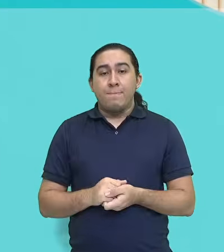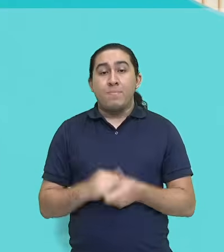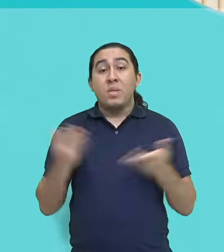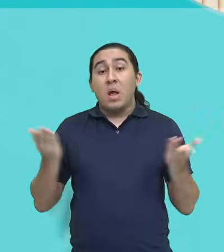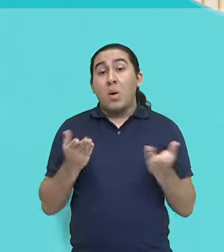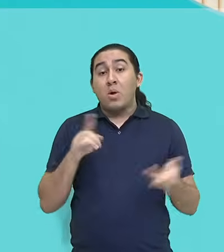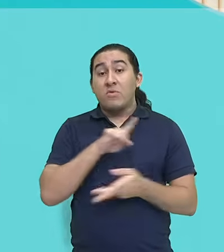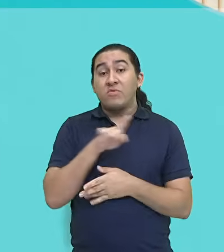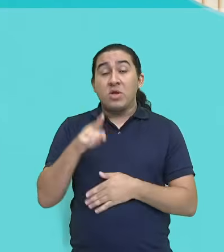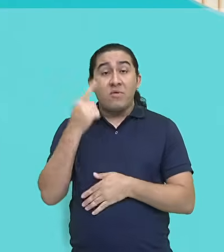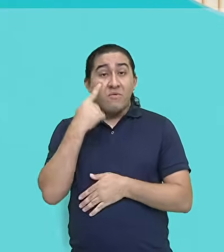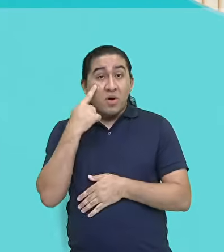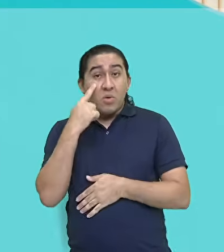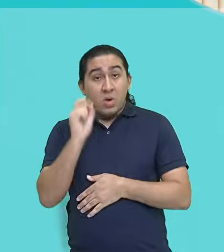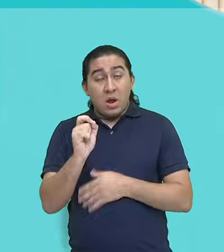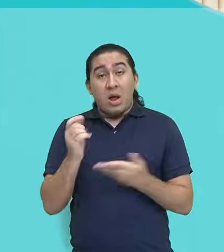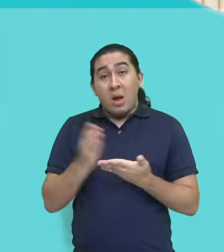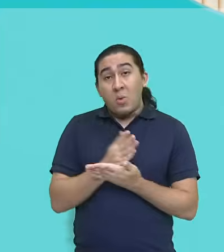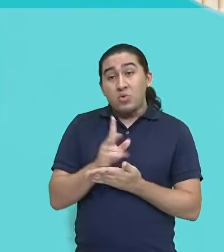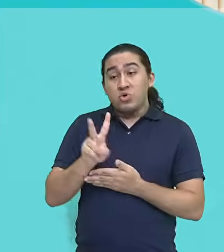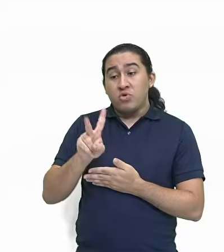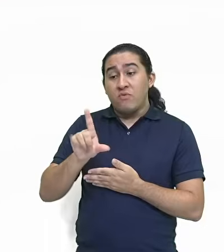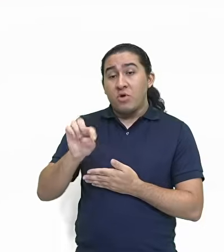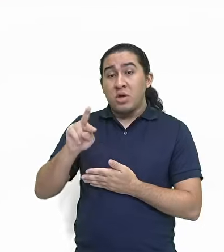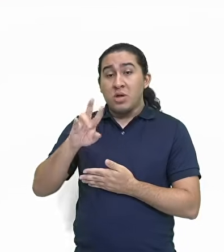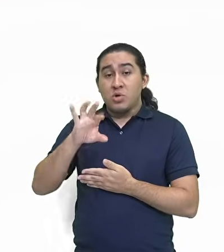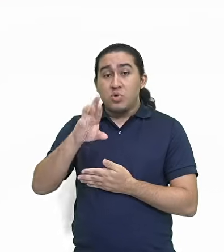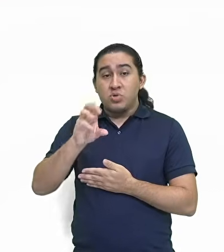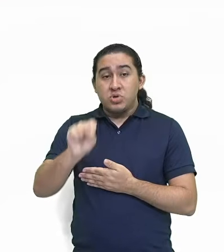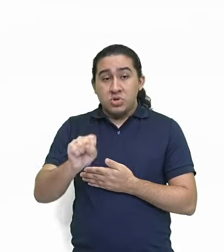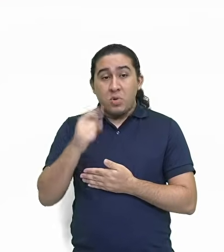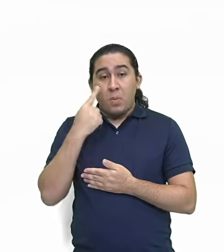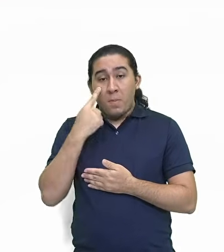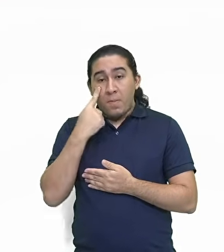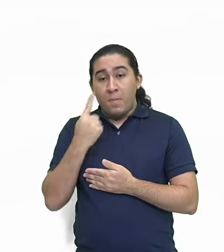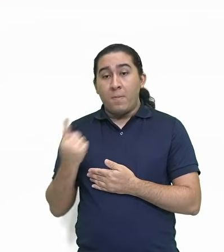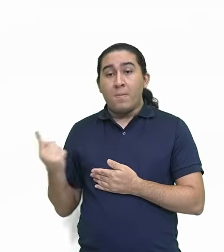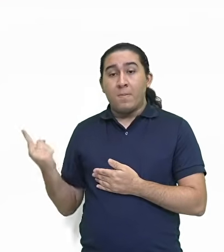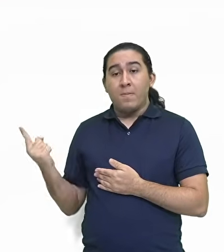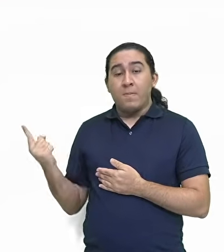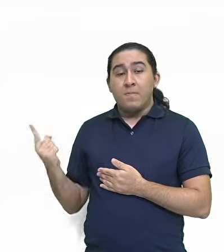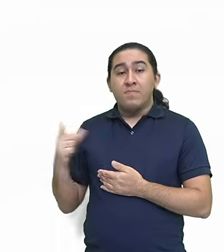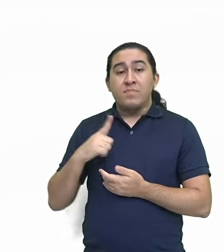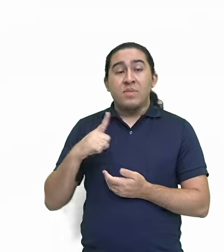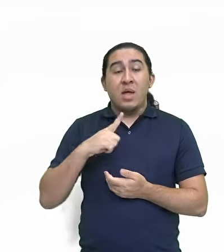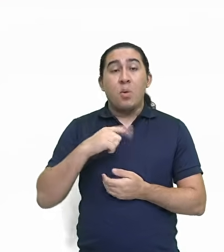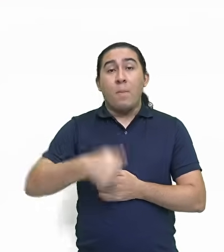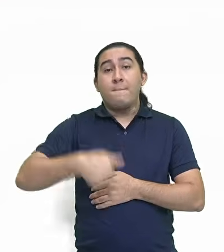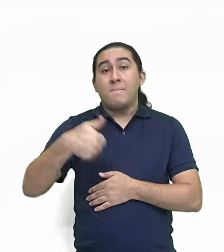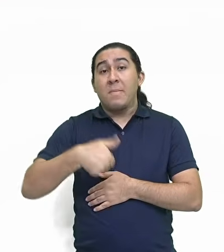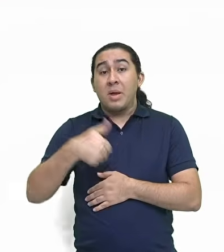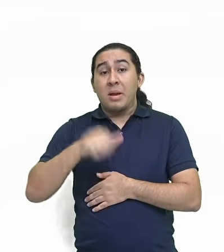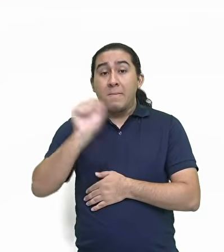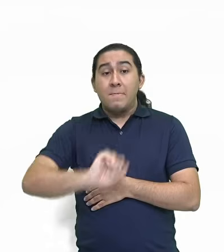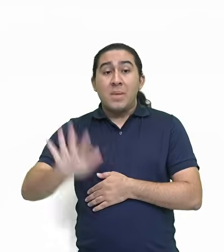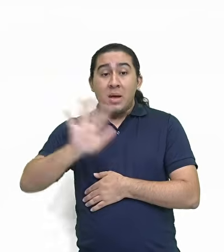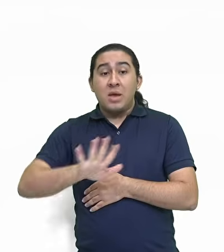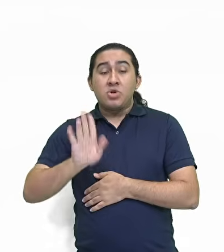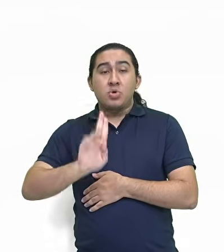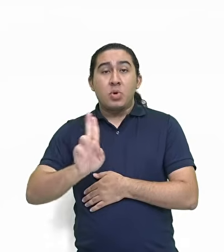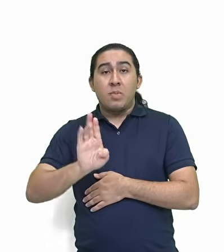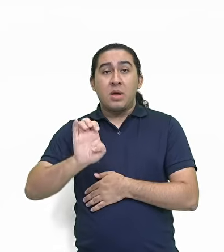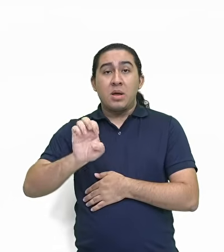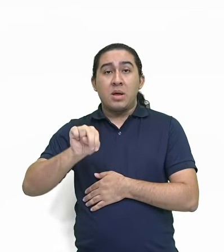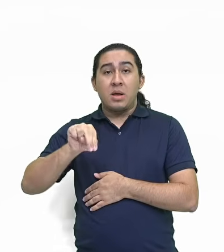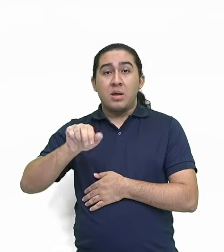agora alguns vlogueiros, acompanhem aí comigo. Então nós temos primeiramente o Enaldinho, né? Não sei se vocês conhecem